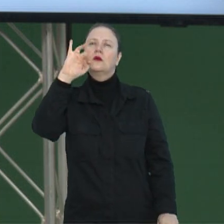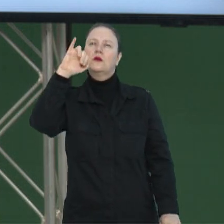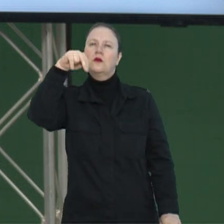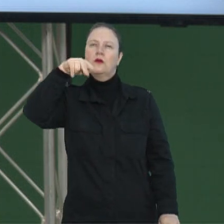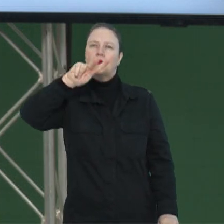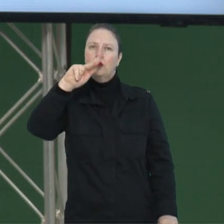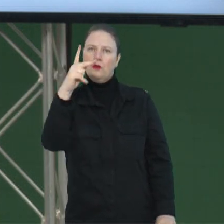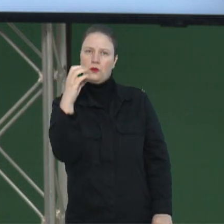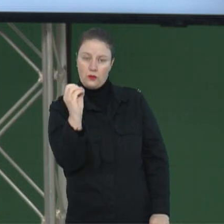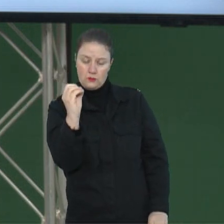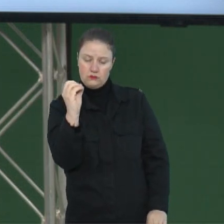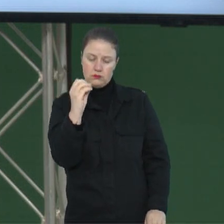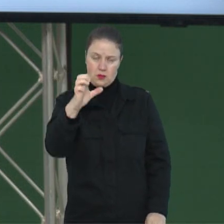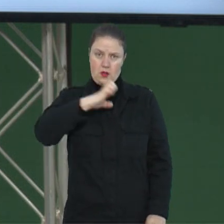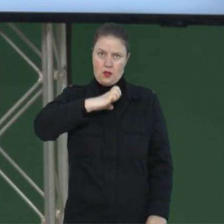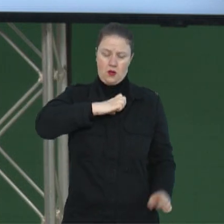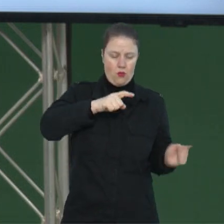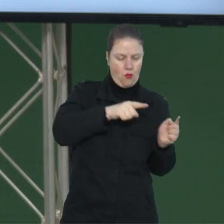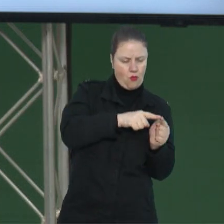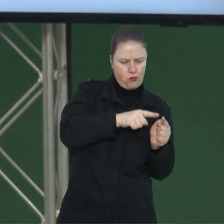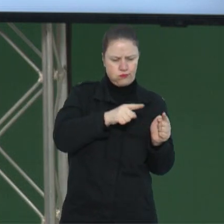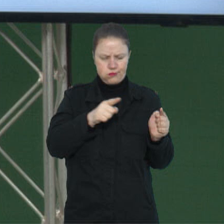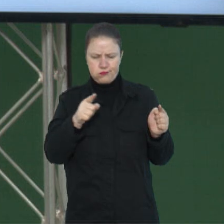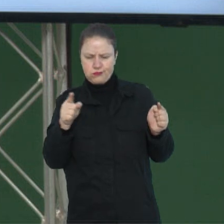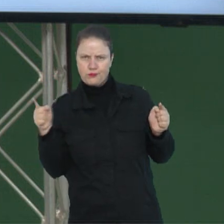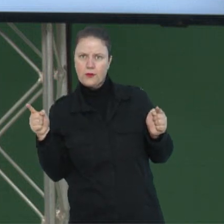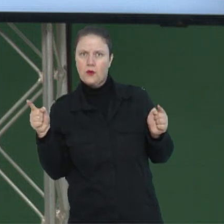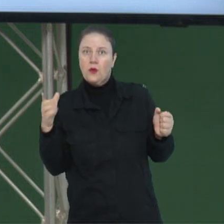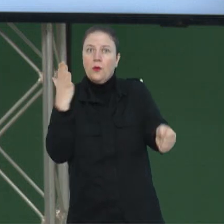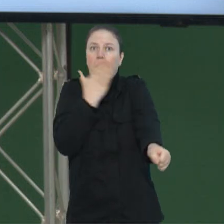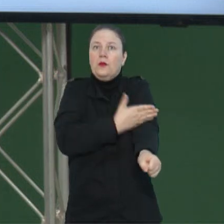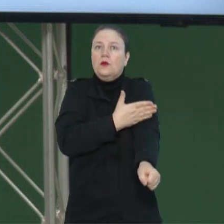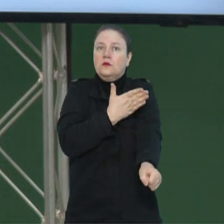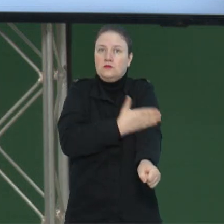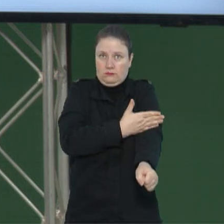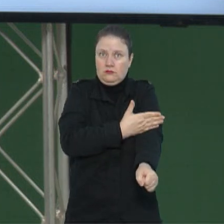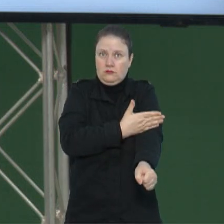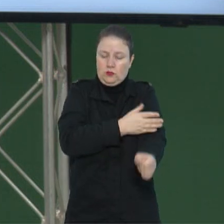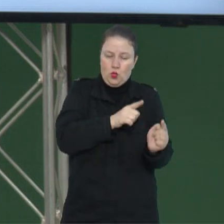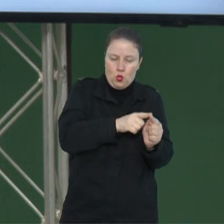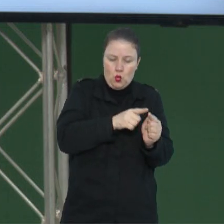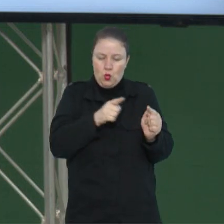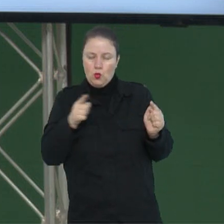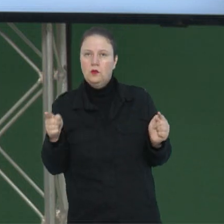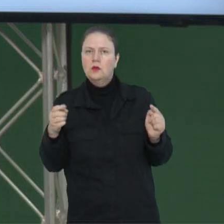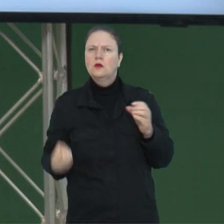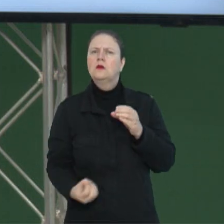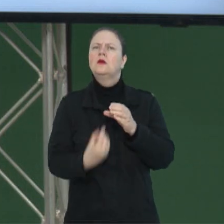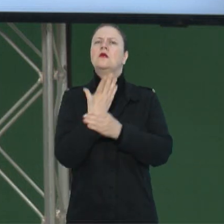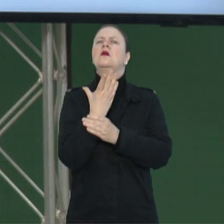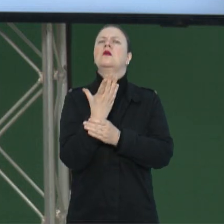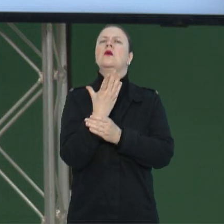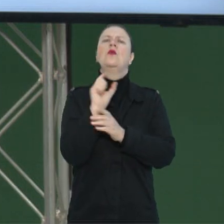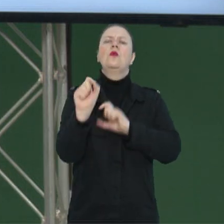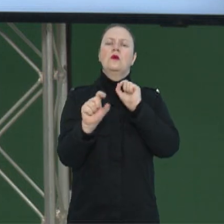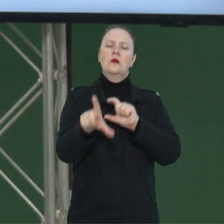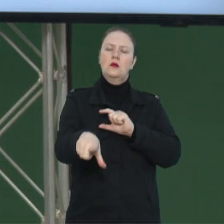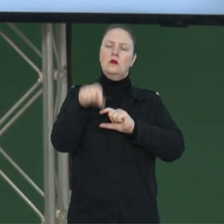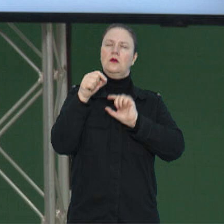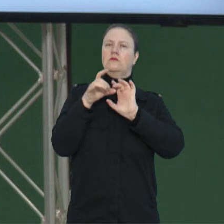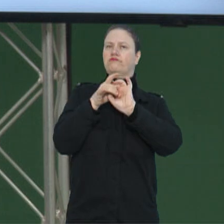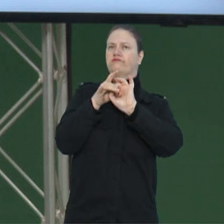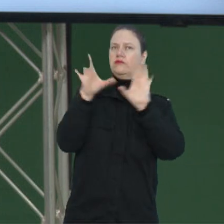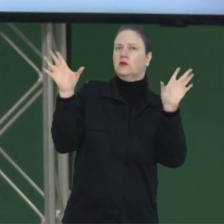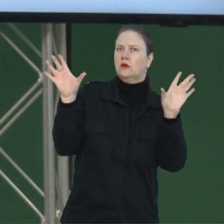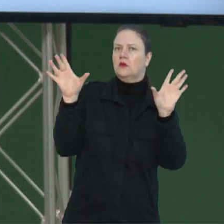trabalhando a ética no período medieval. E dentro do pensamento do Agostinho, a criação do livre-arbítrio, por isso